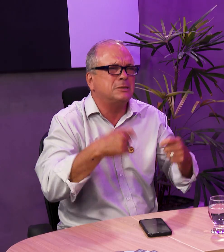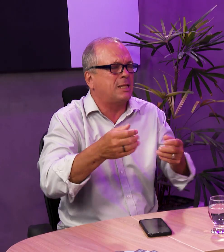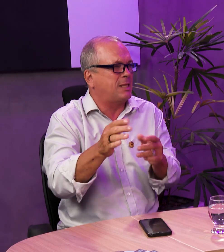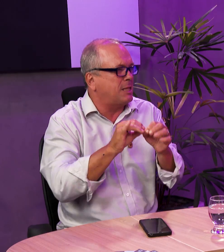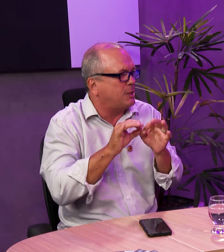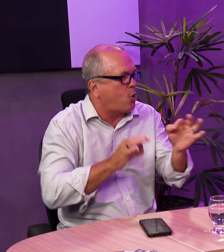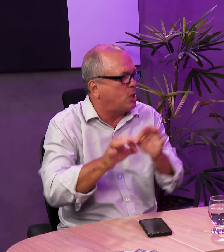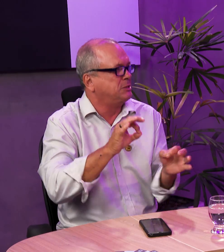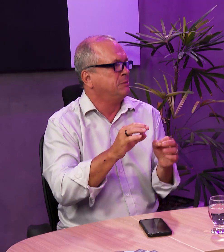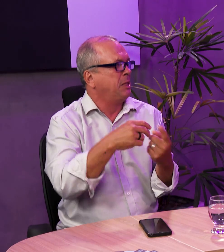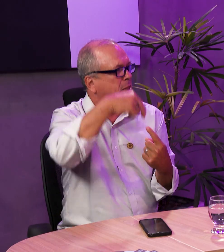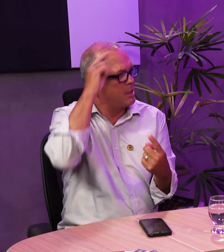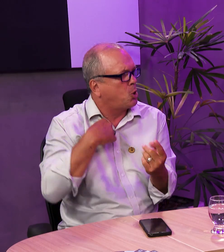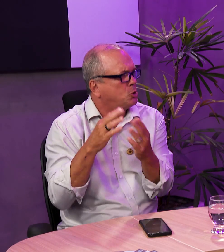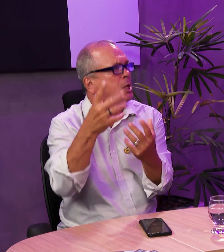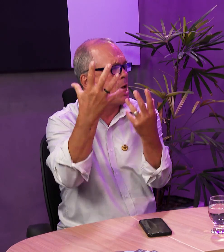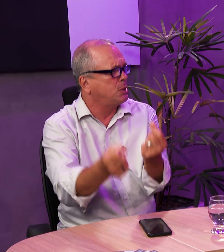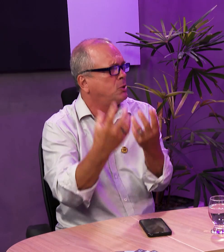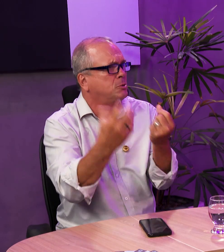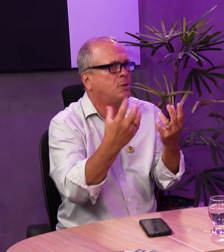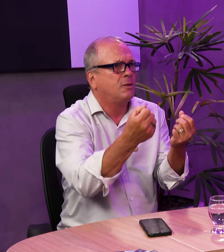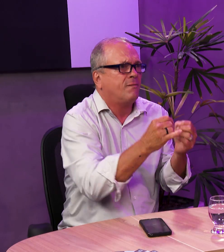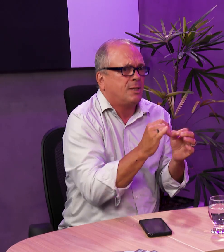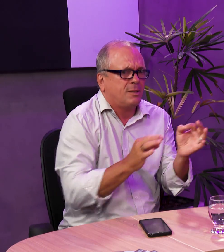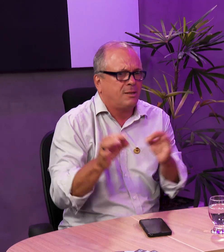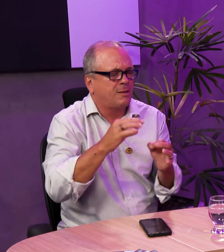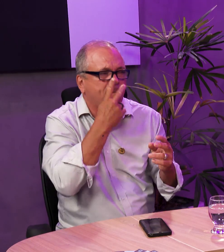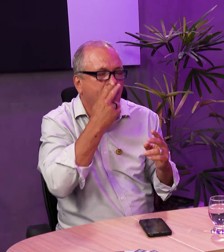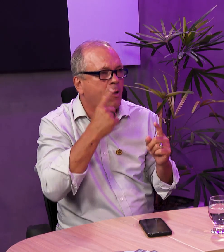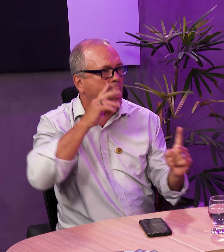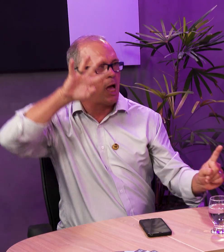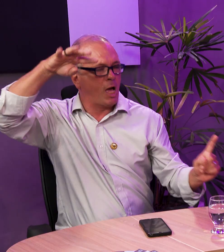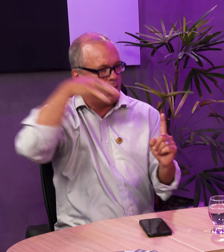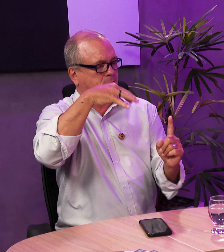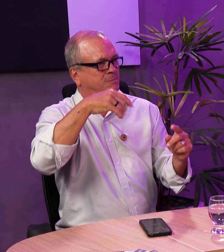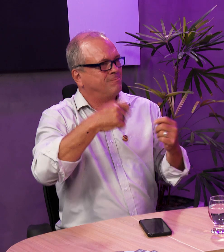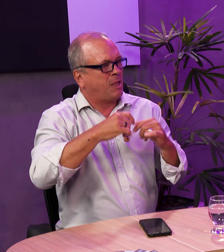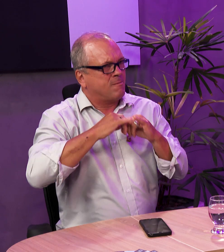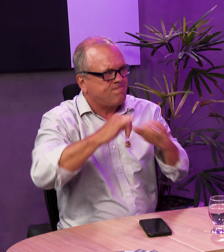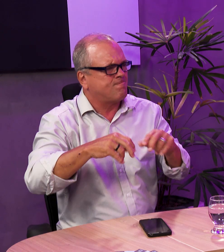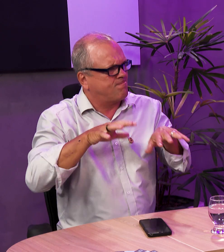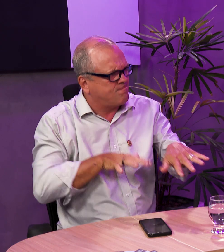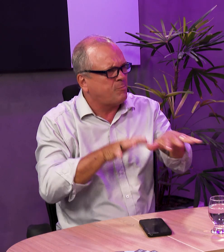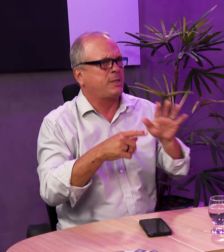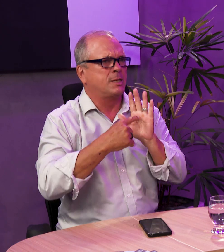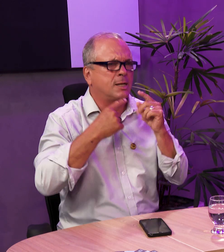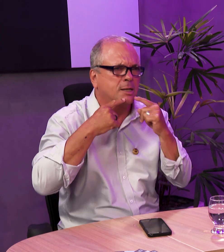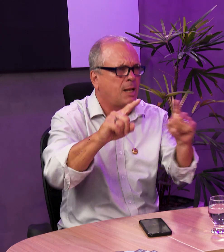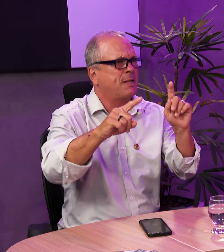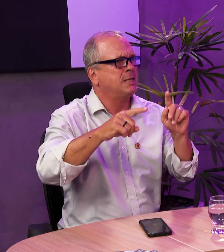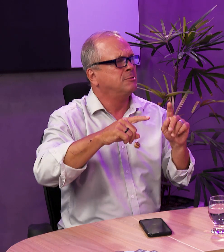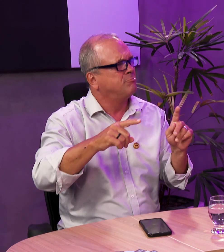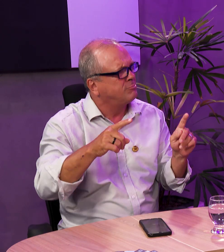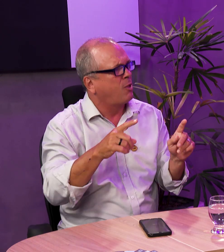que a gente para refletir o que a comunidade surda, né, passou, o tanto